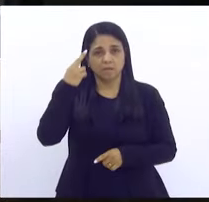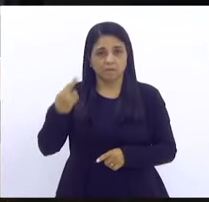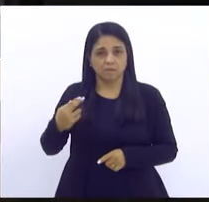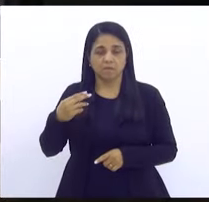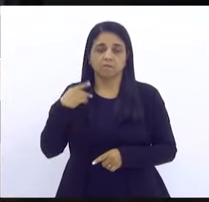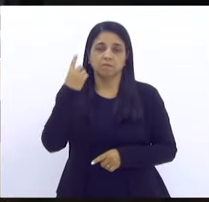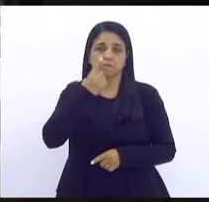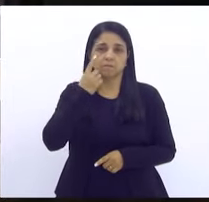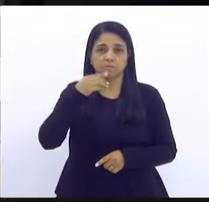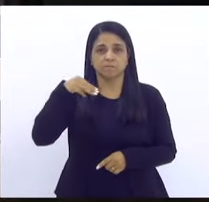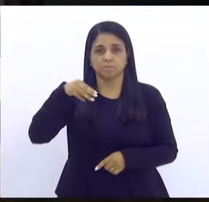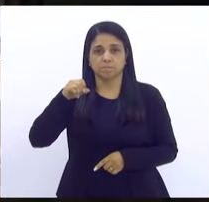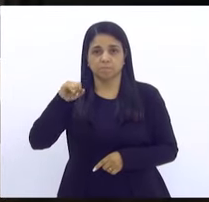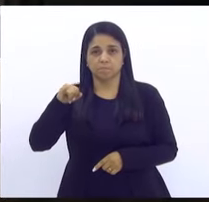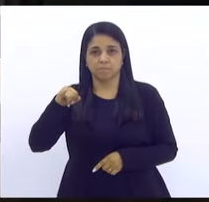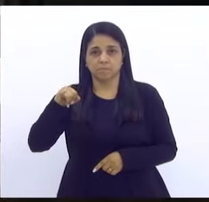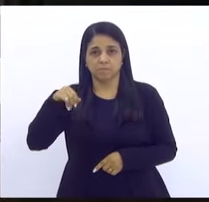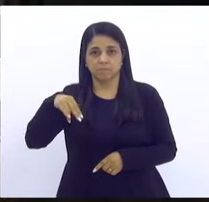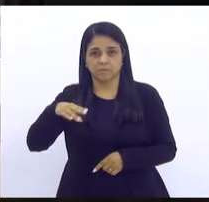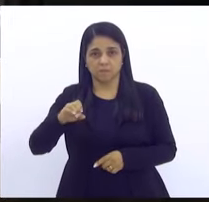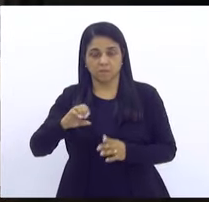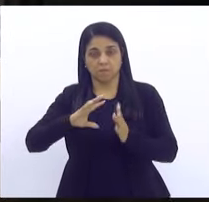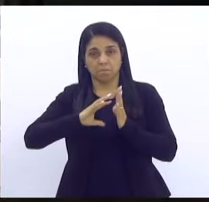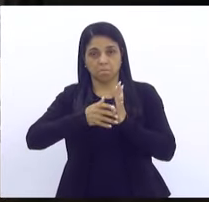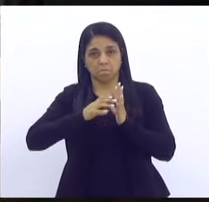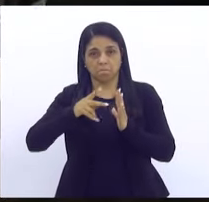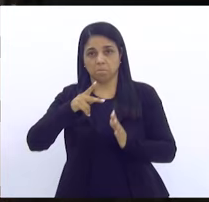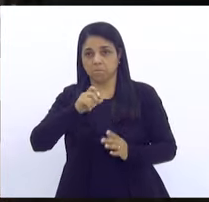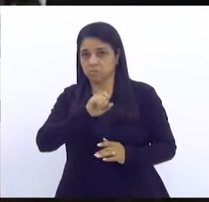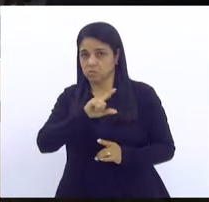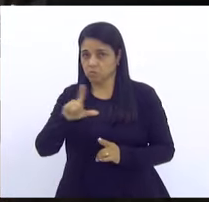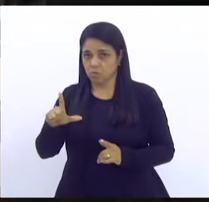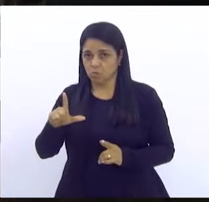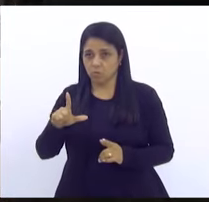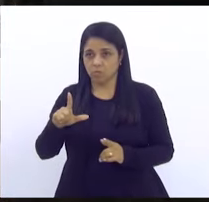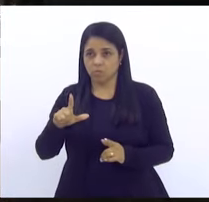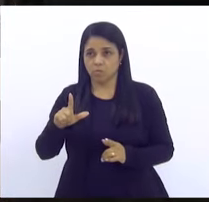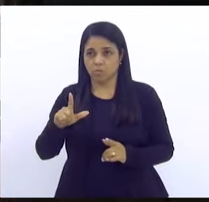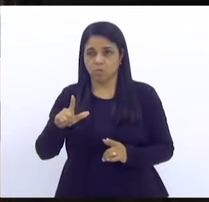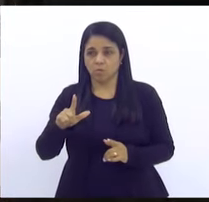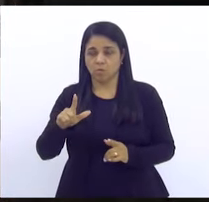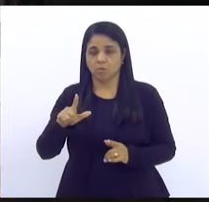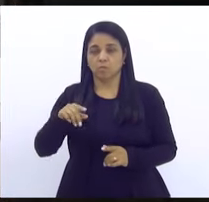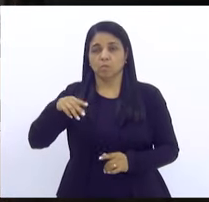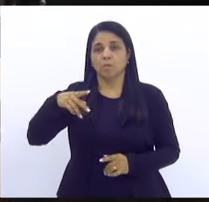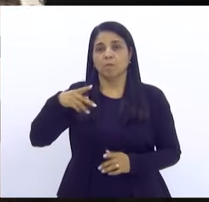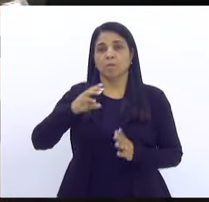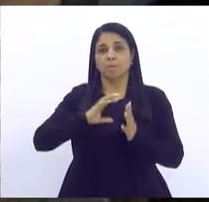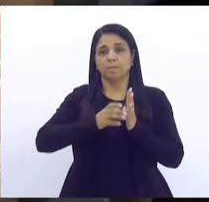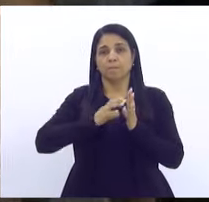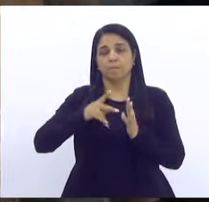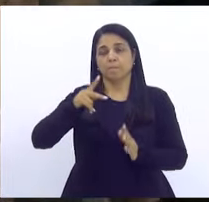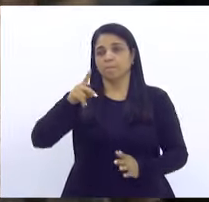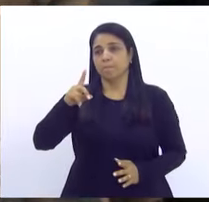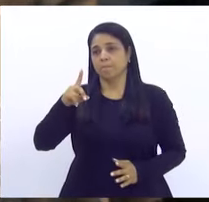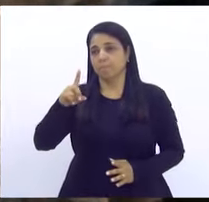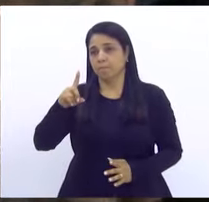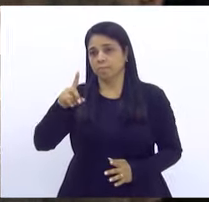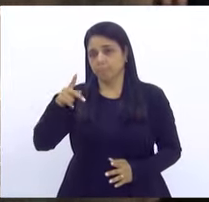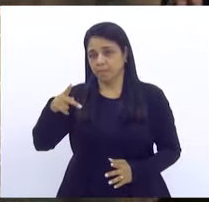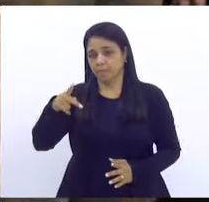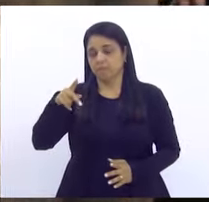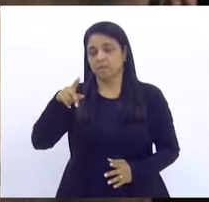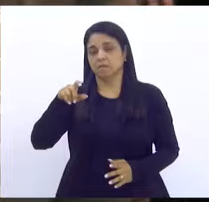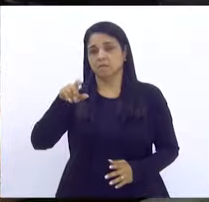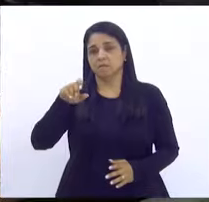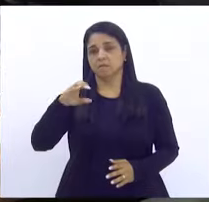Carlos Link, a bancada do PSOL e a pela bancada PCdoB. Do PSOL. Senhora Presidenta, voto contrário. A bancada contrário. Do